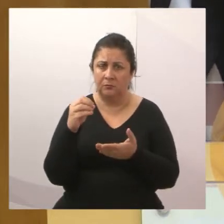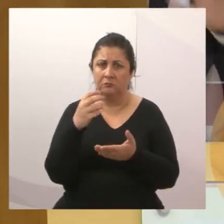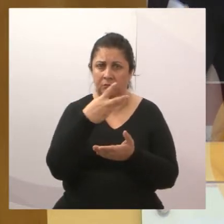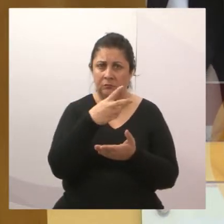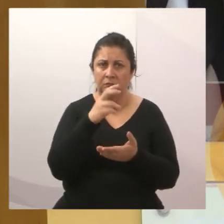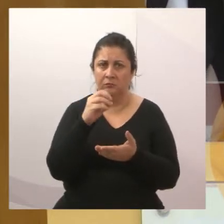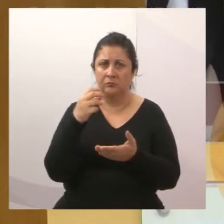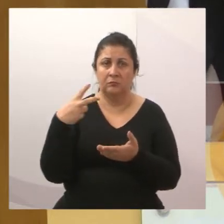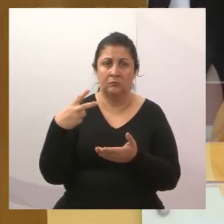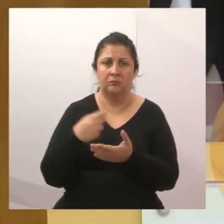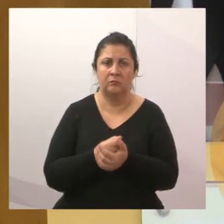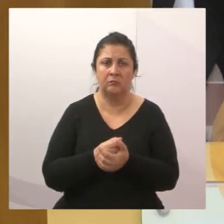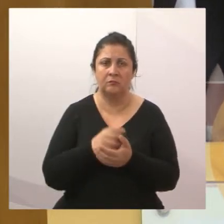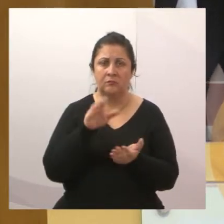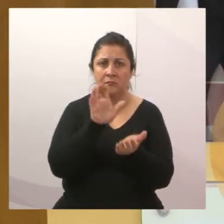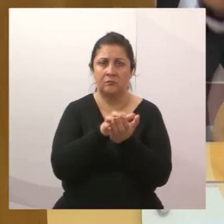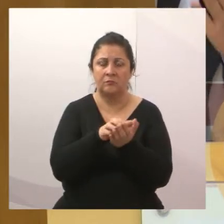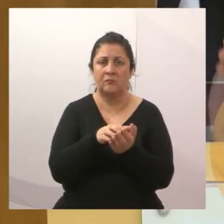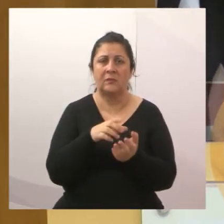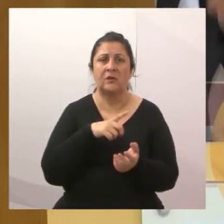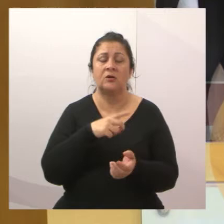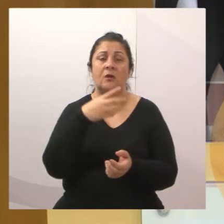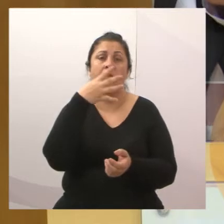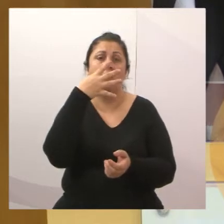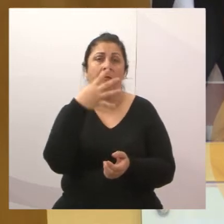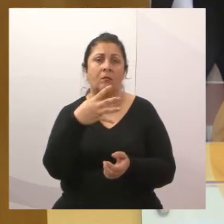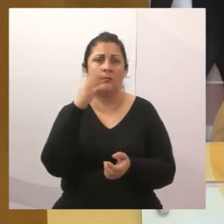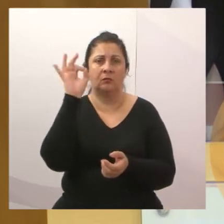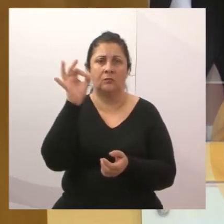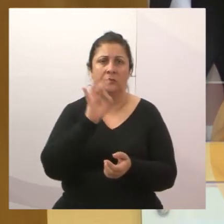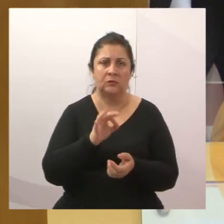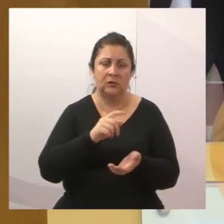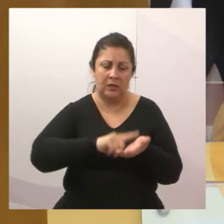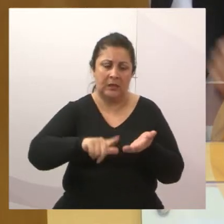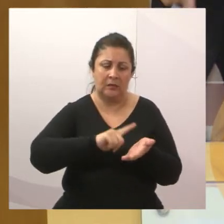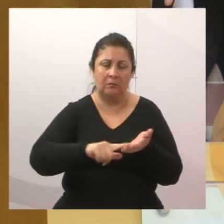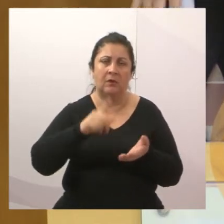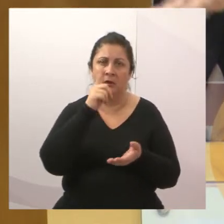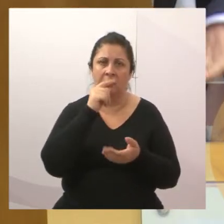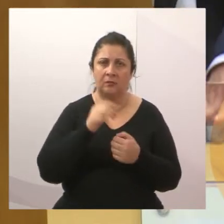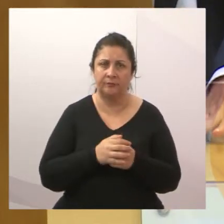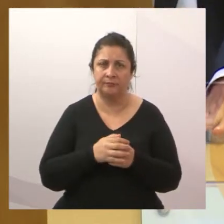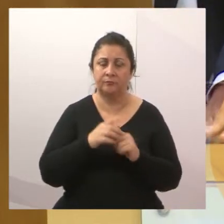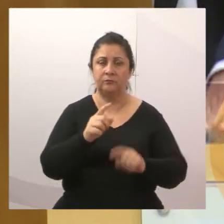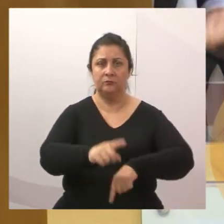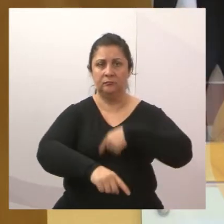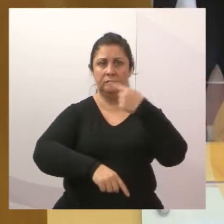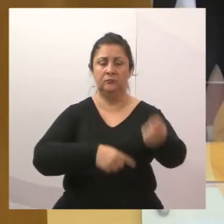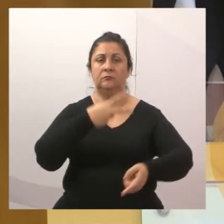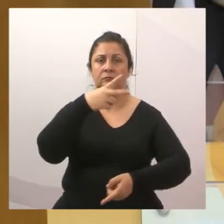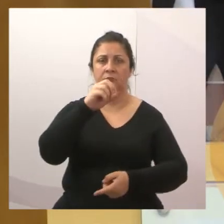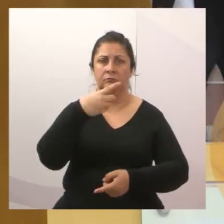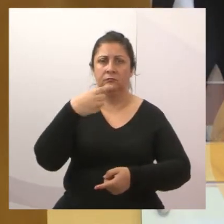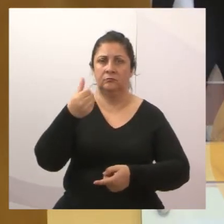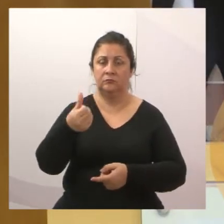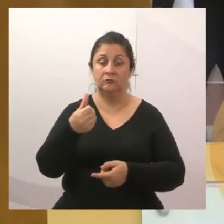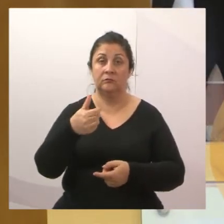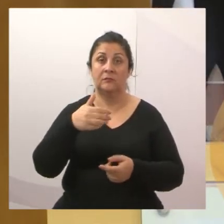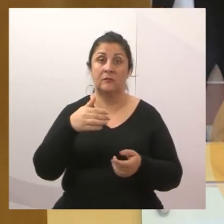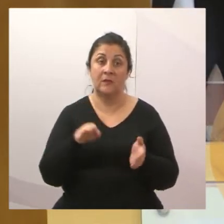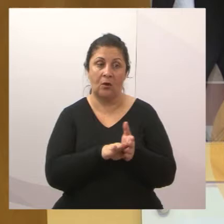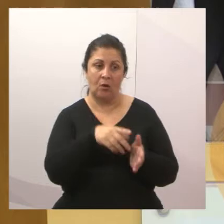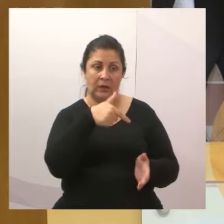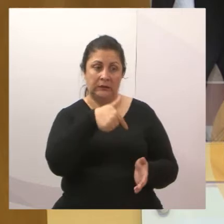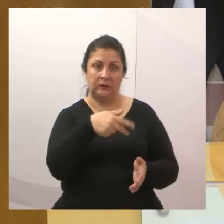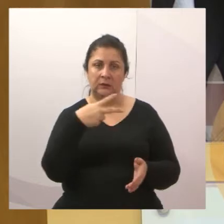2002, Jacareí possuía 4% de índice de tratamento de esgoto. Em 2016, chegou a